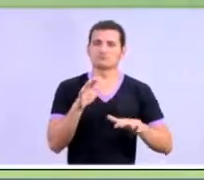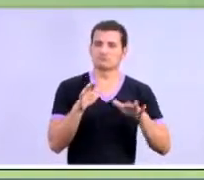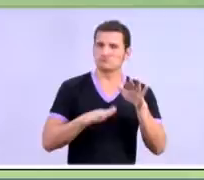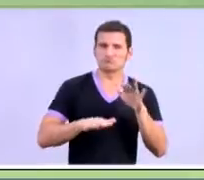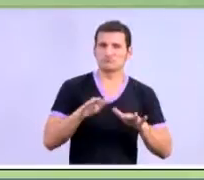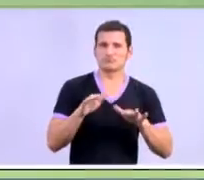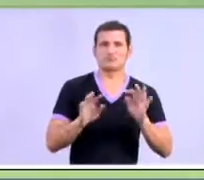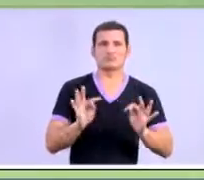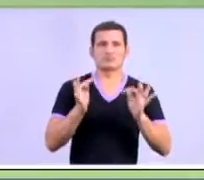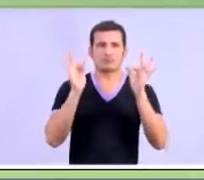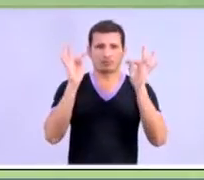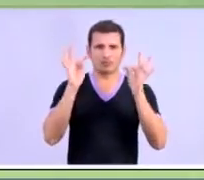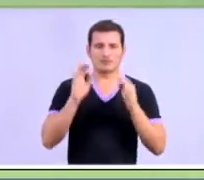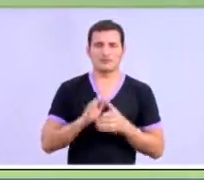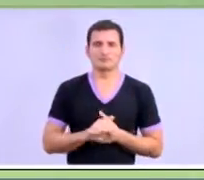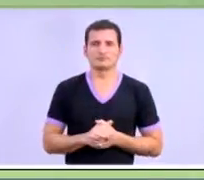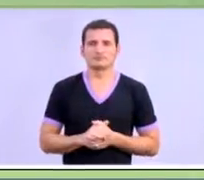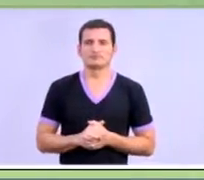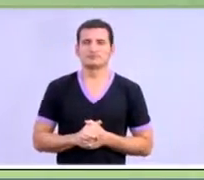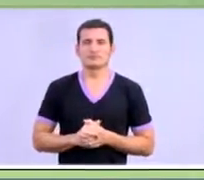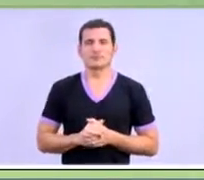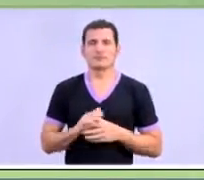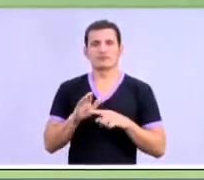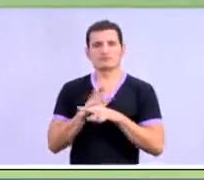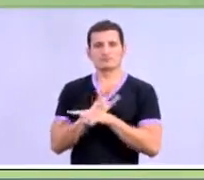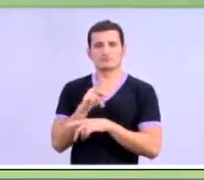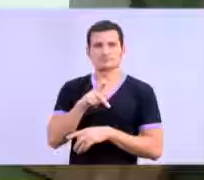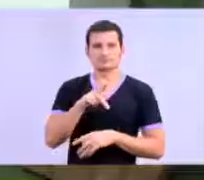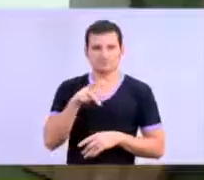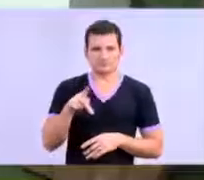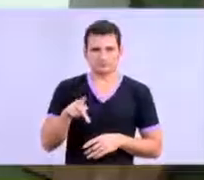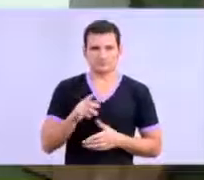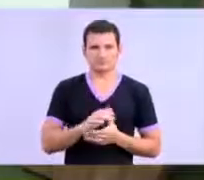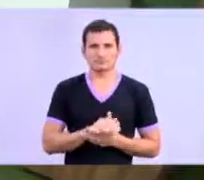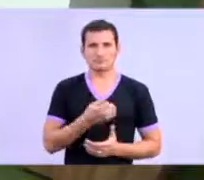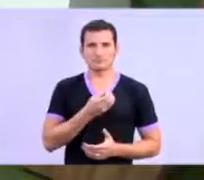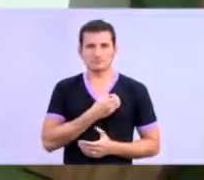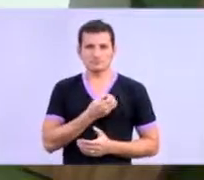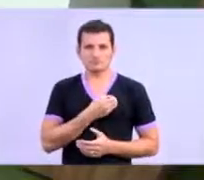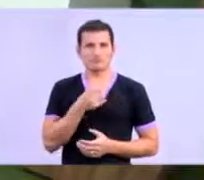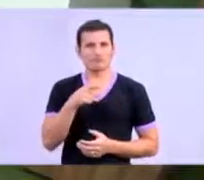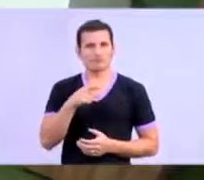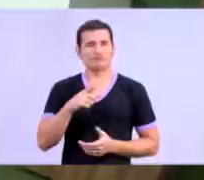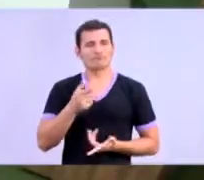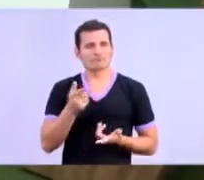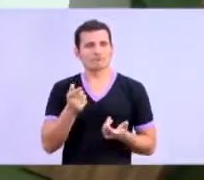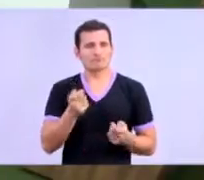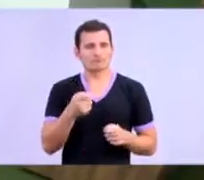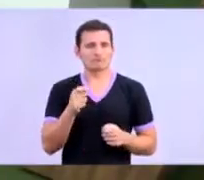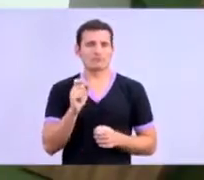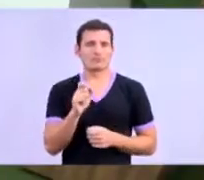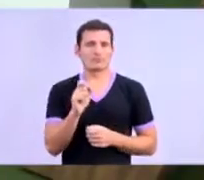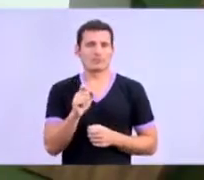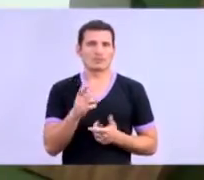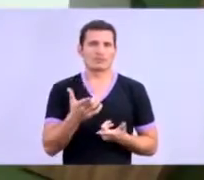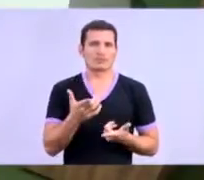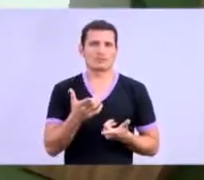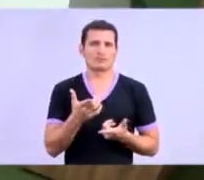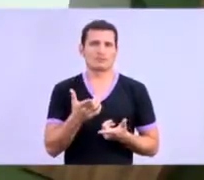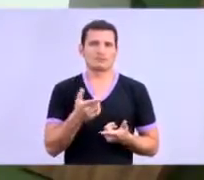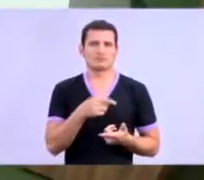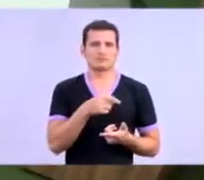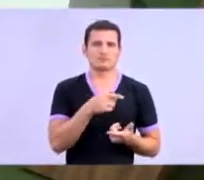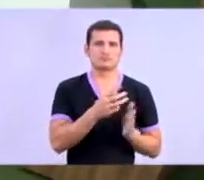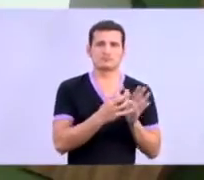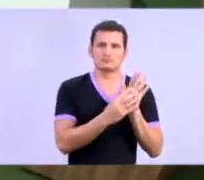tecnologia. Professor JB, é bem interessante que o protocolo ele permite essa flexibilidade, né? Você sai de um modelo